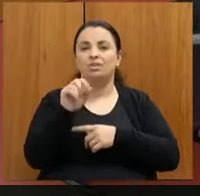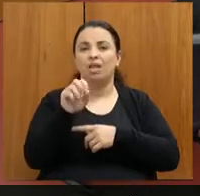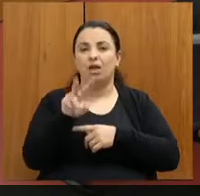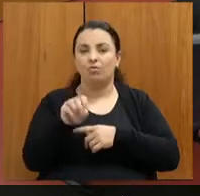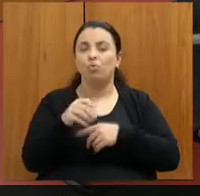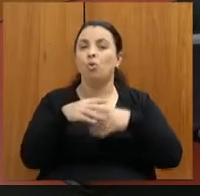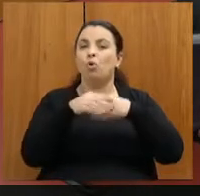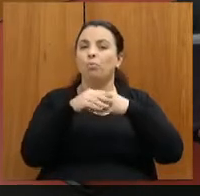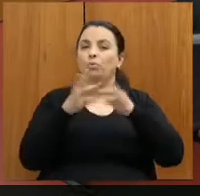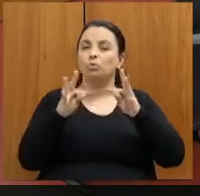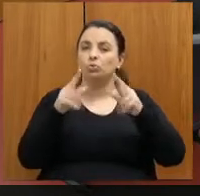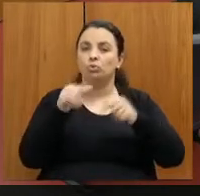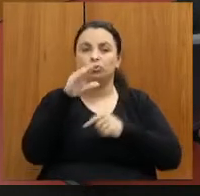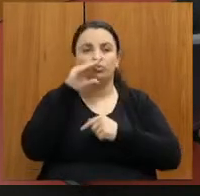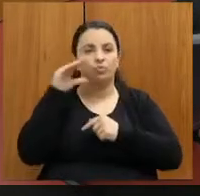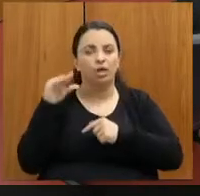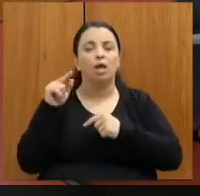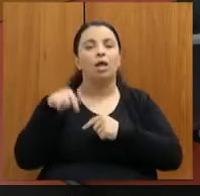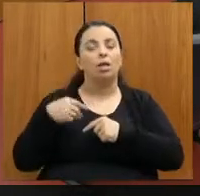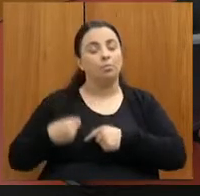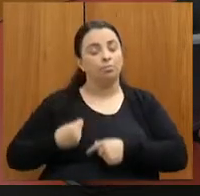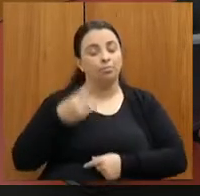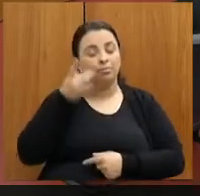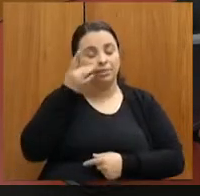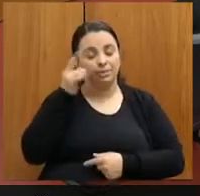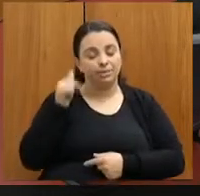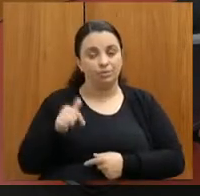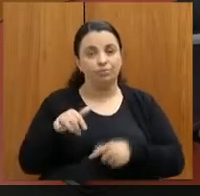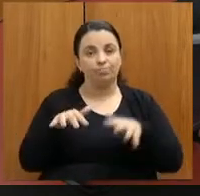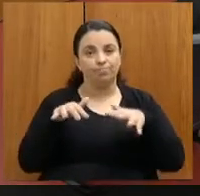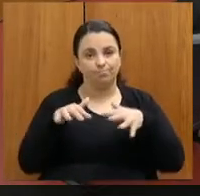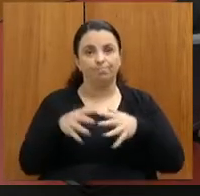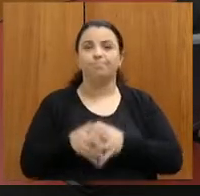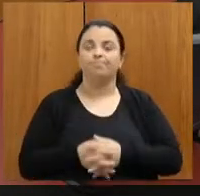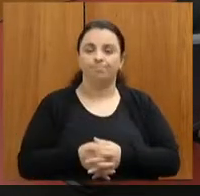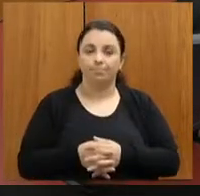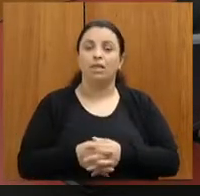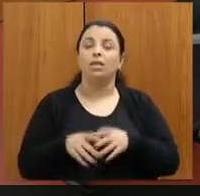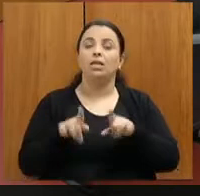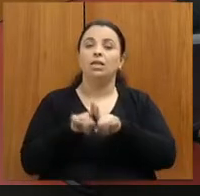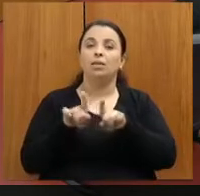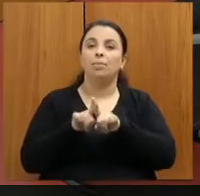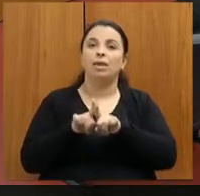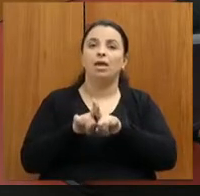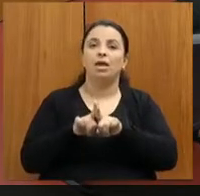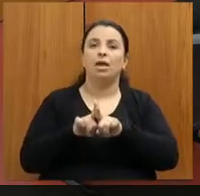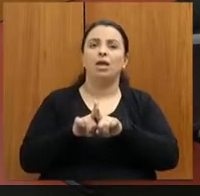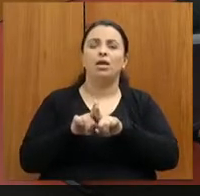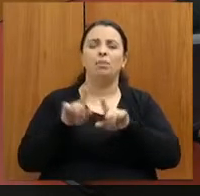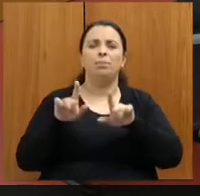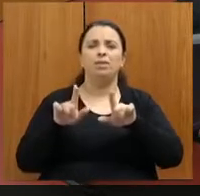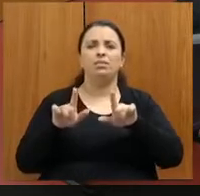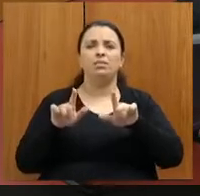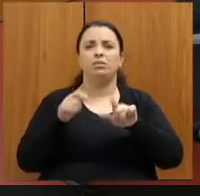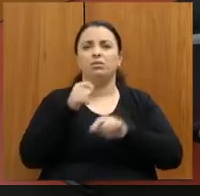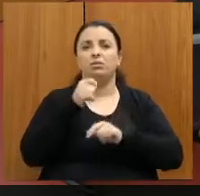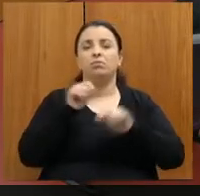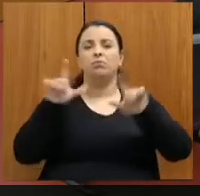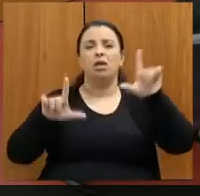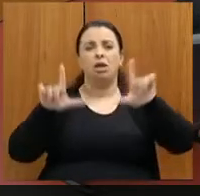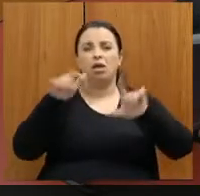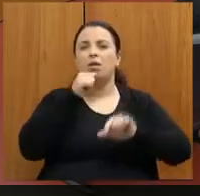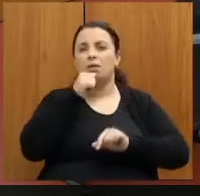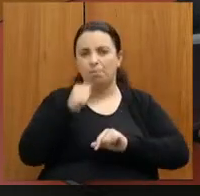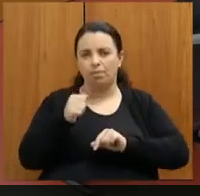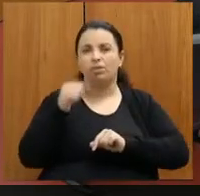aqui presentes costumam entrar também imprensa a nossa